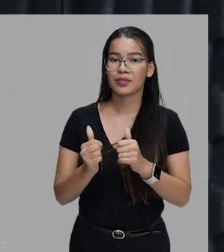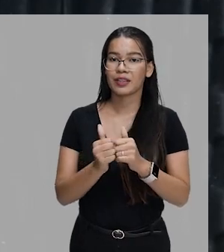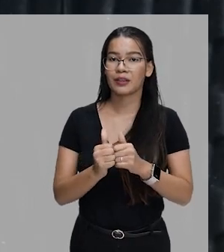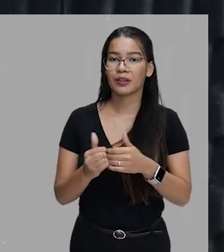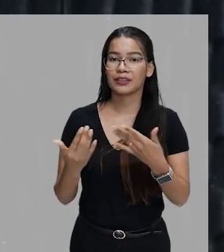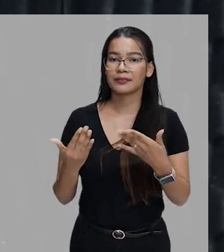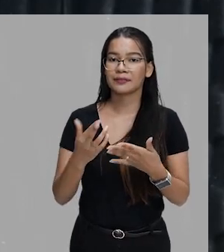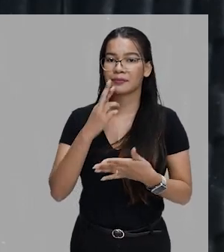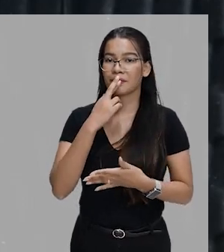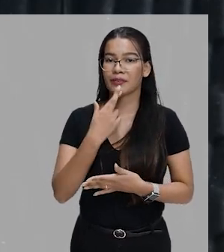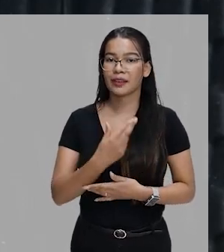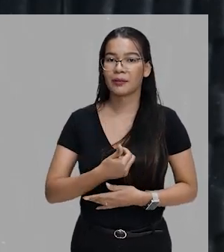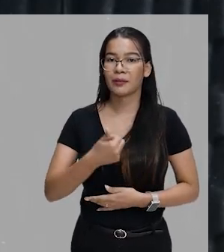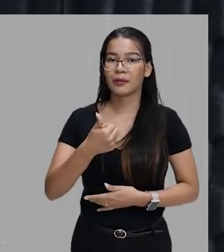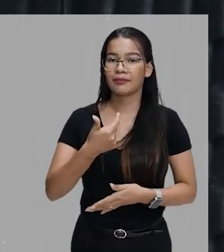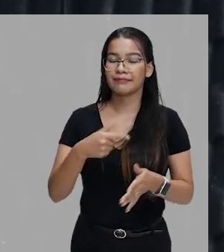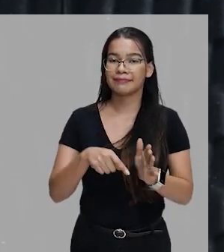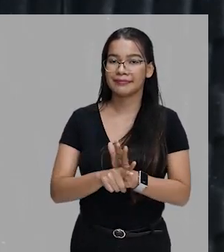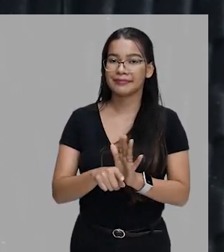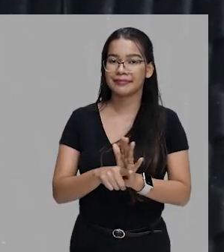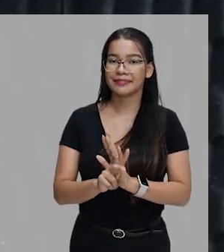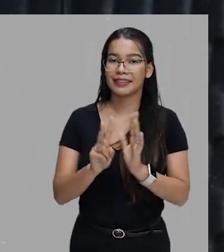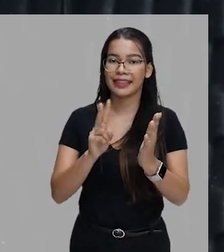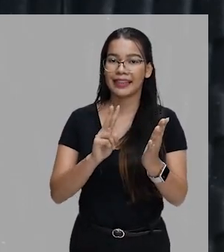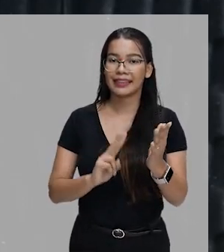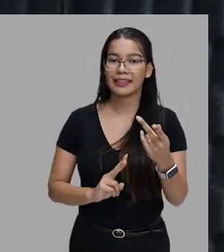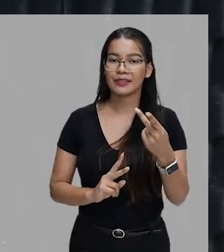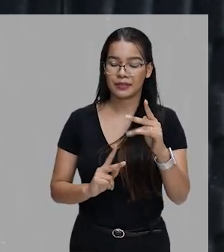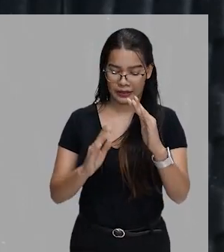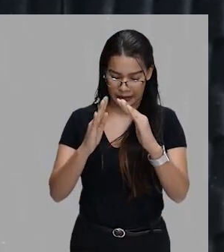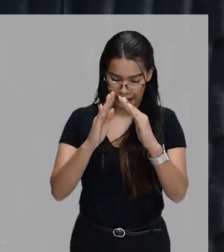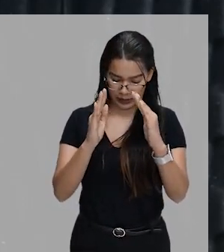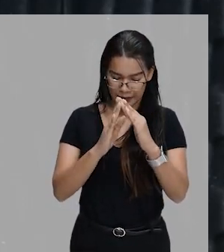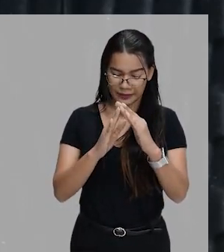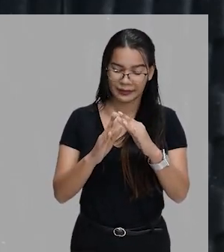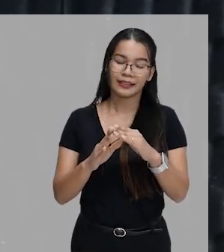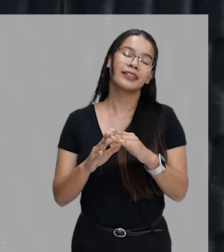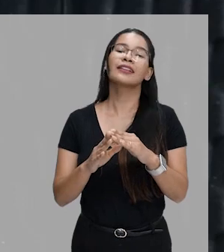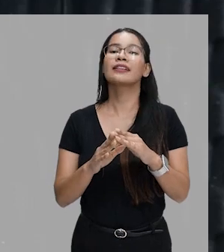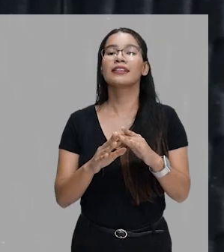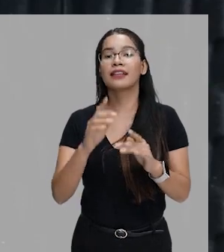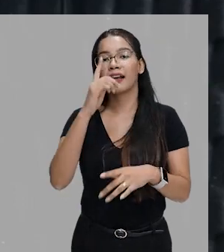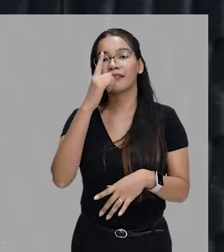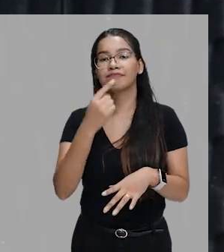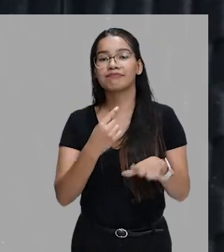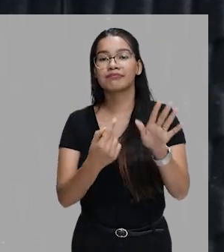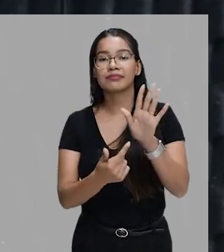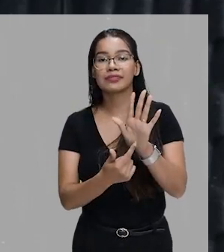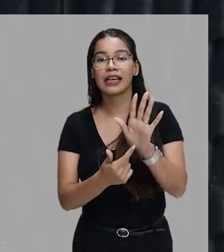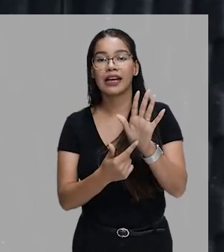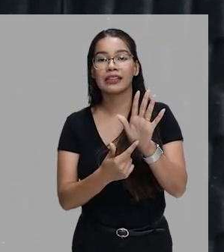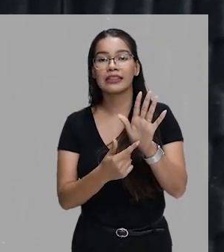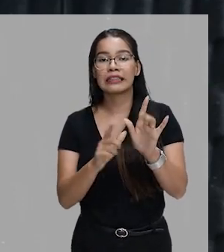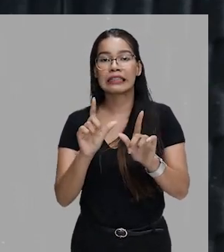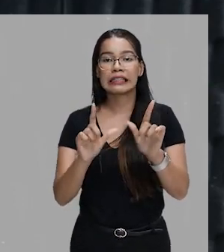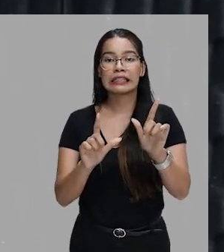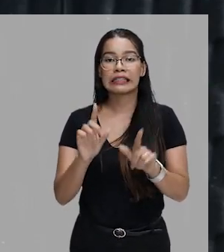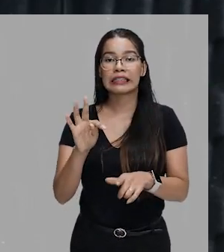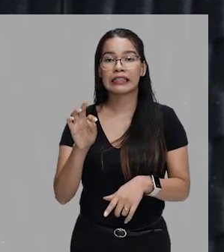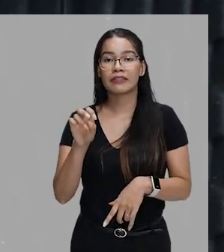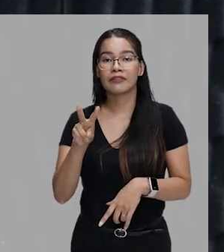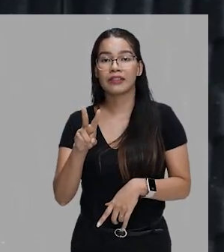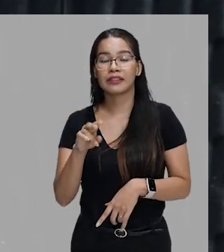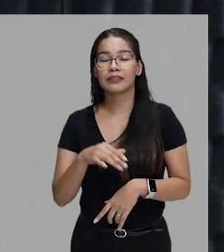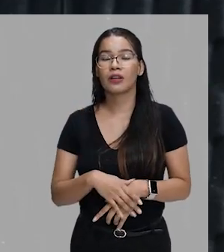para a primeira questão, acompanha aí na sua casa, na tela da TV Educação, muito obrigada pela